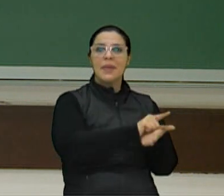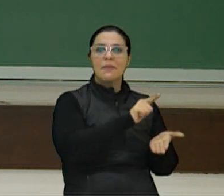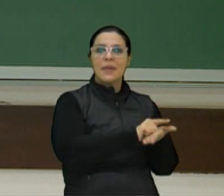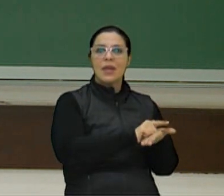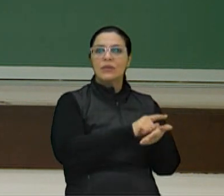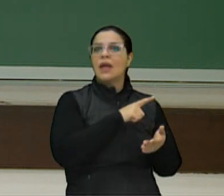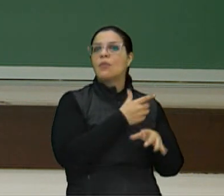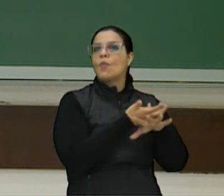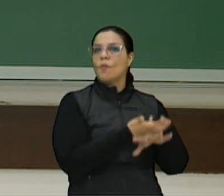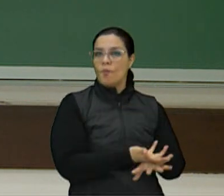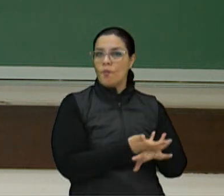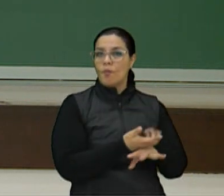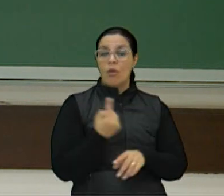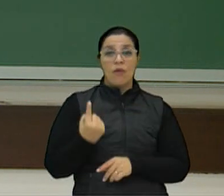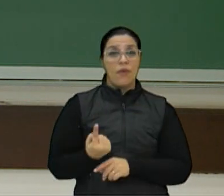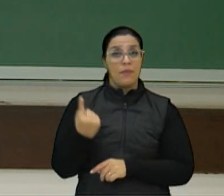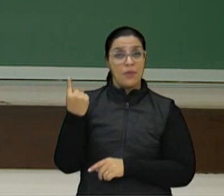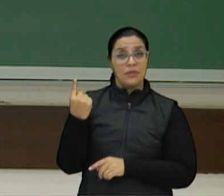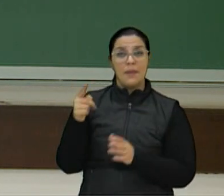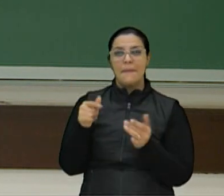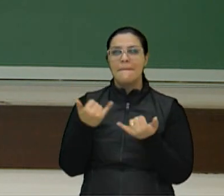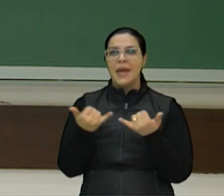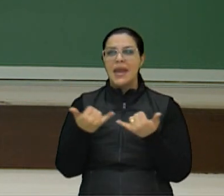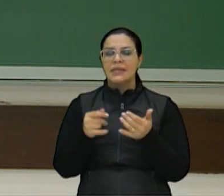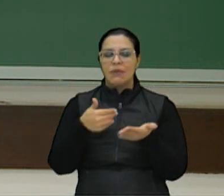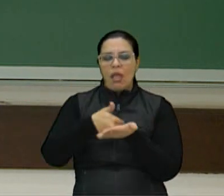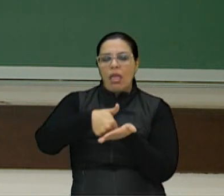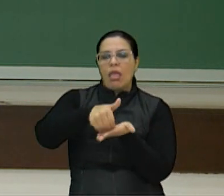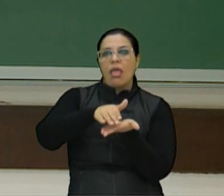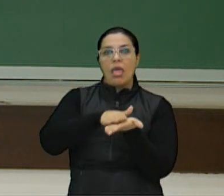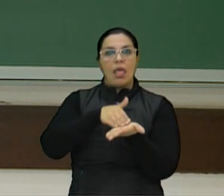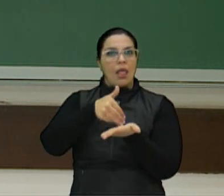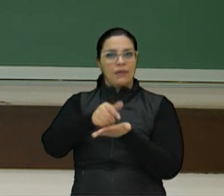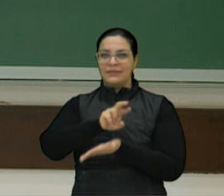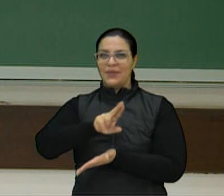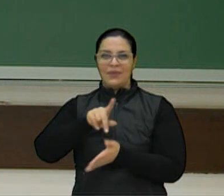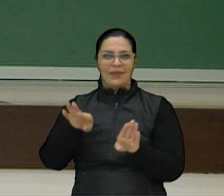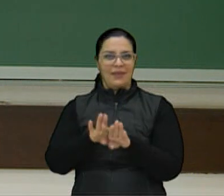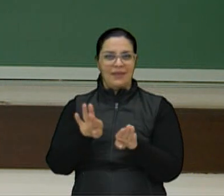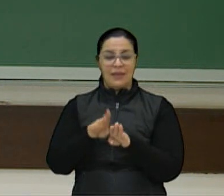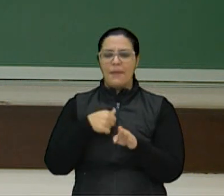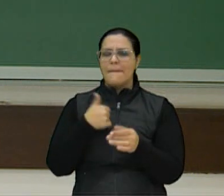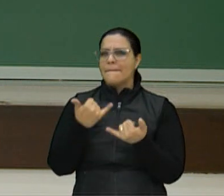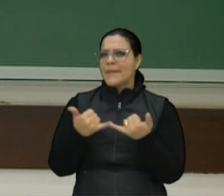E a ilustração, ela vai ser menos fluida também, ou seja,